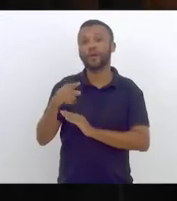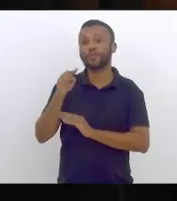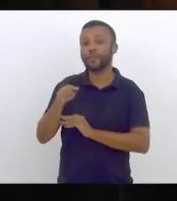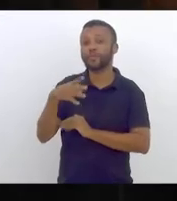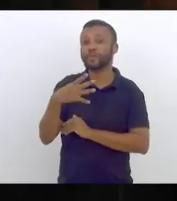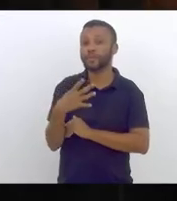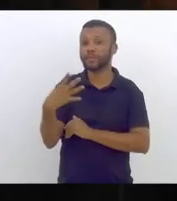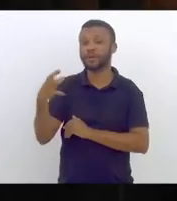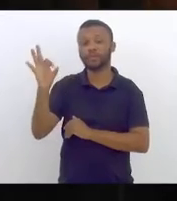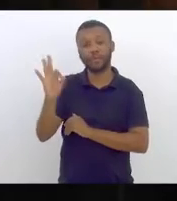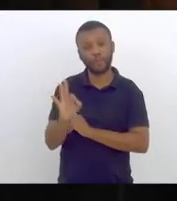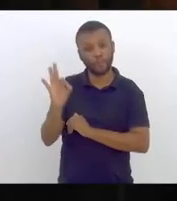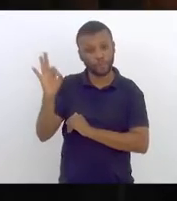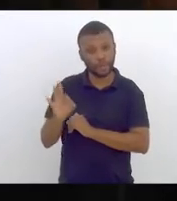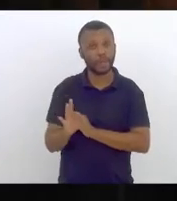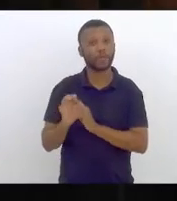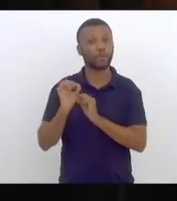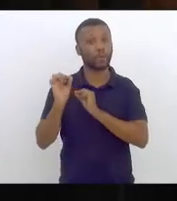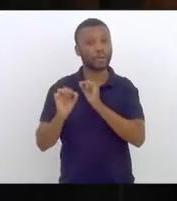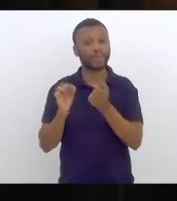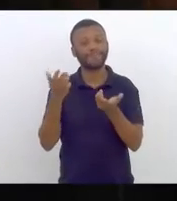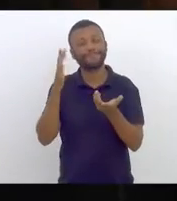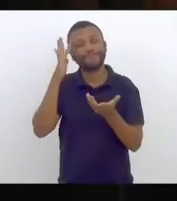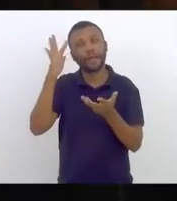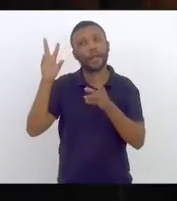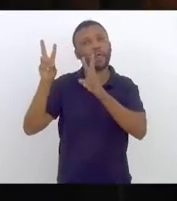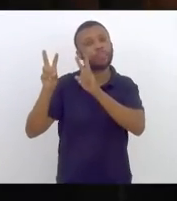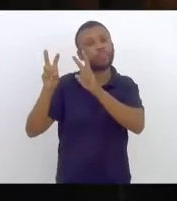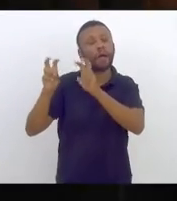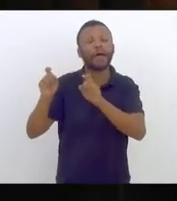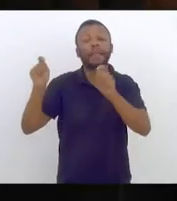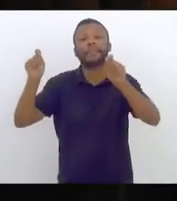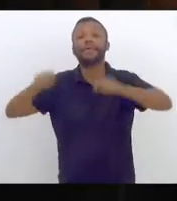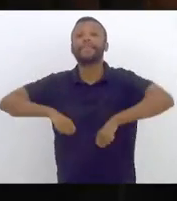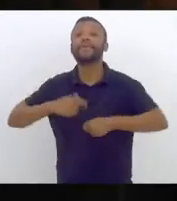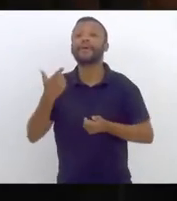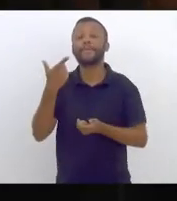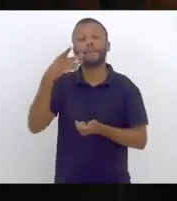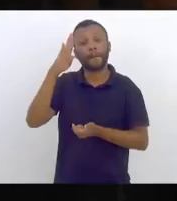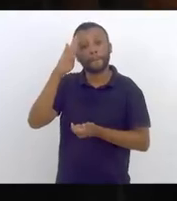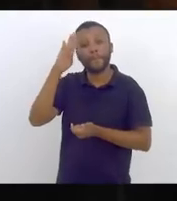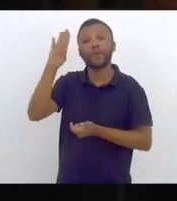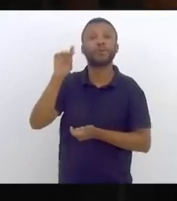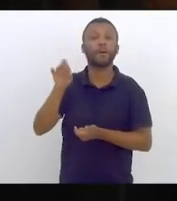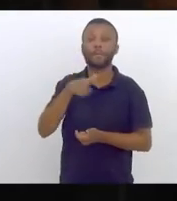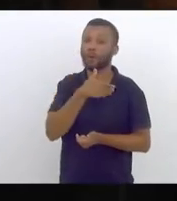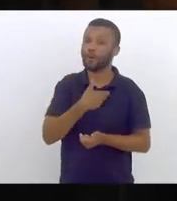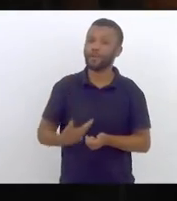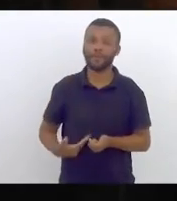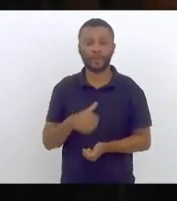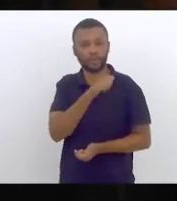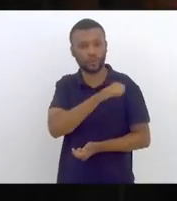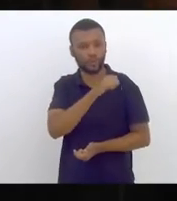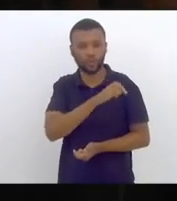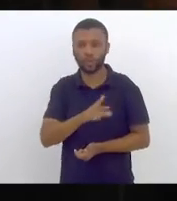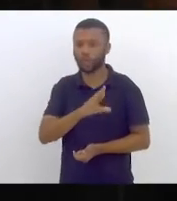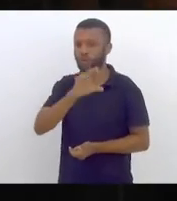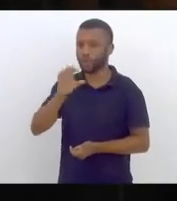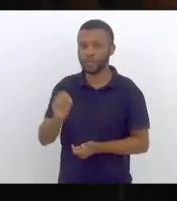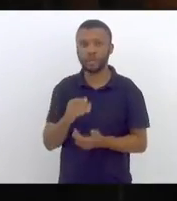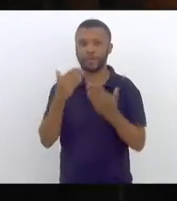24,44%, aquilo que, em tese, deveria ser uma prioridade para o governo do Estado, diante